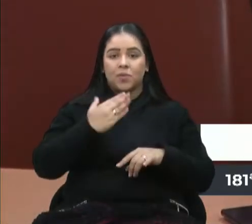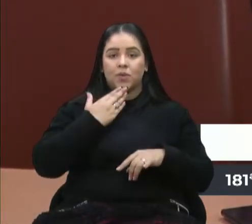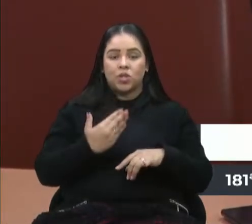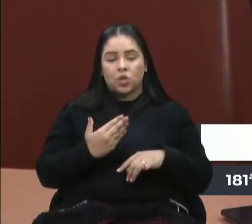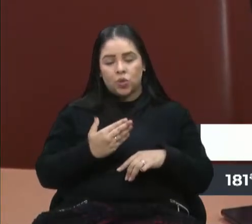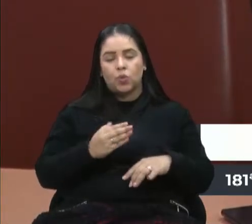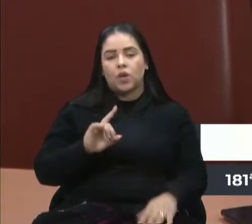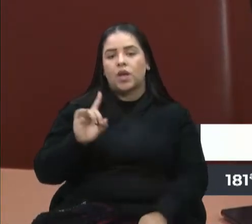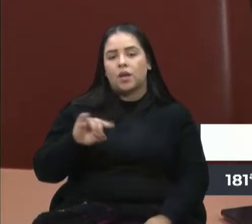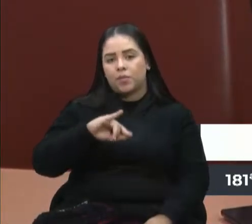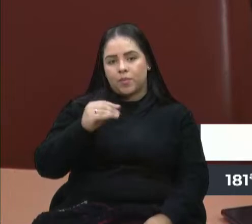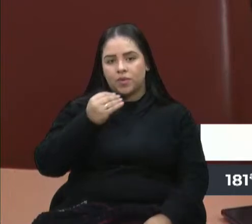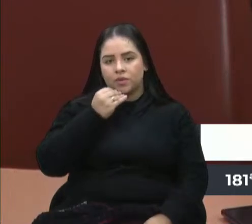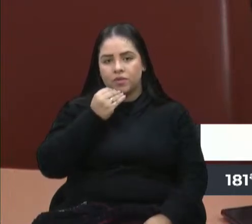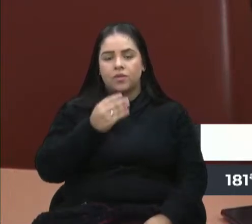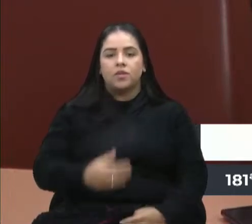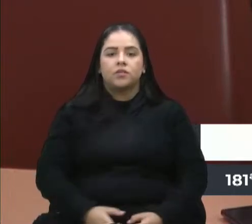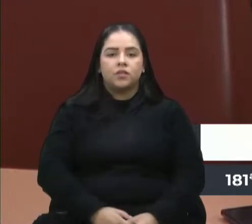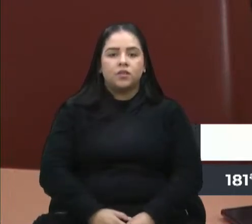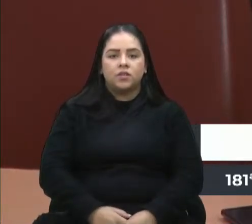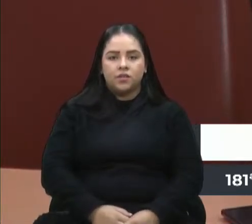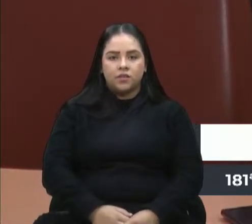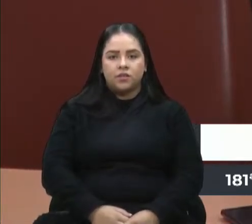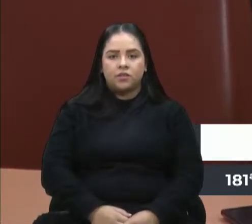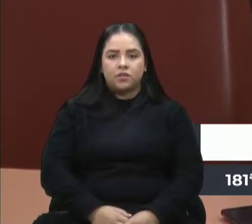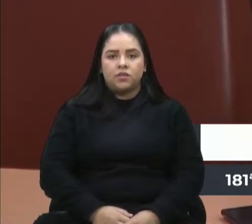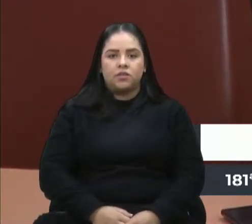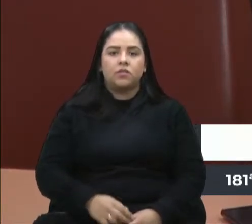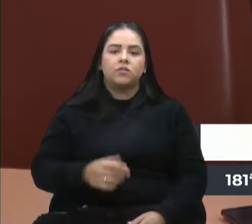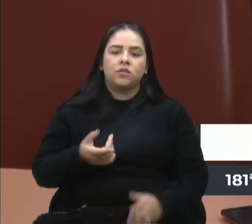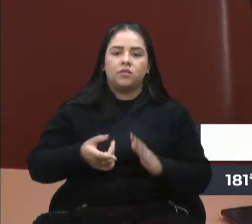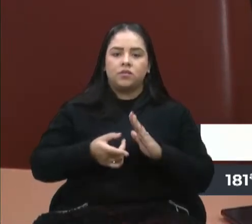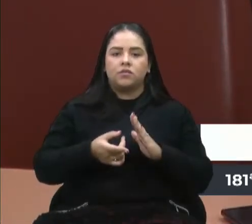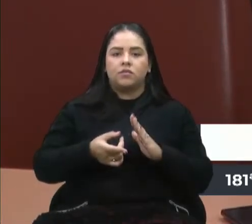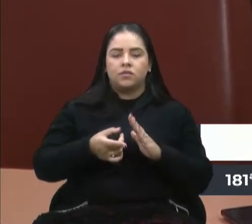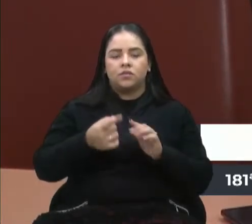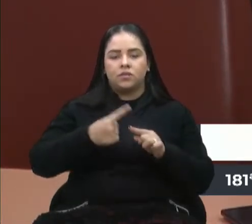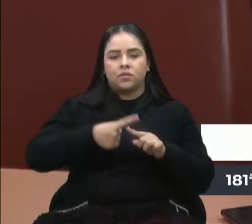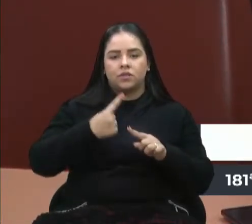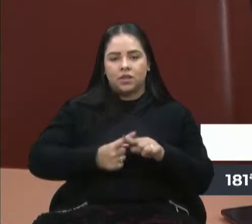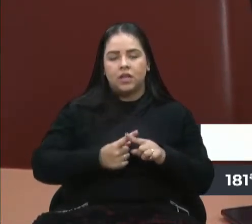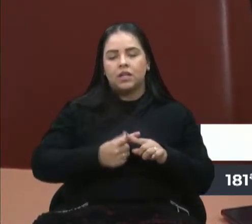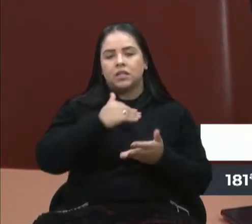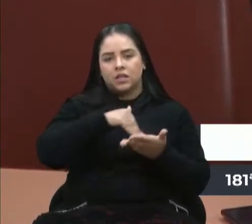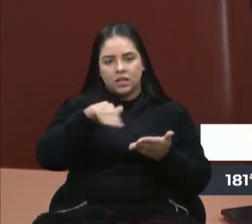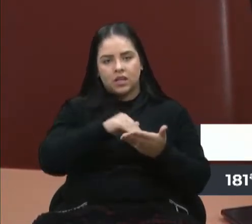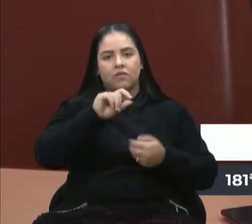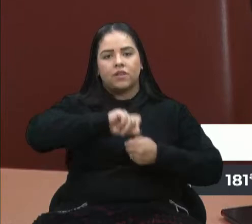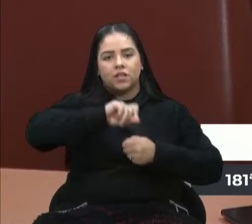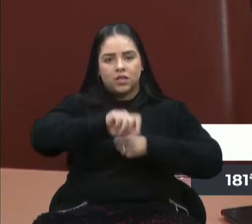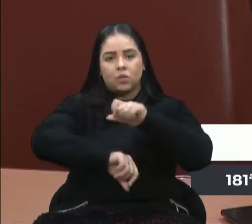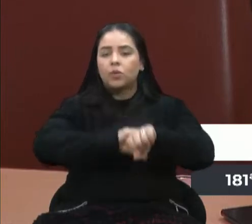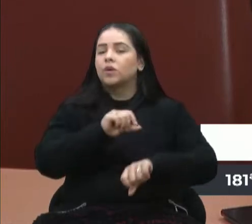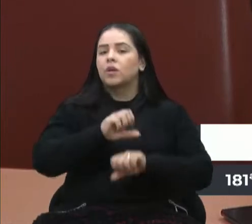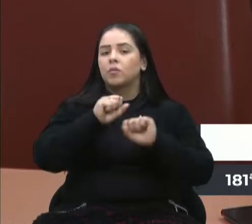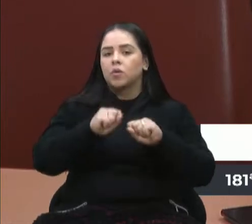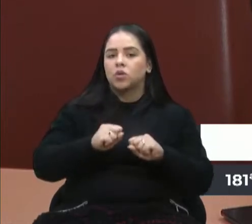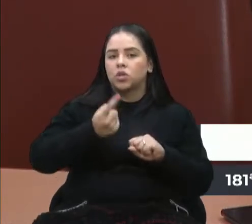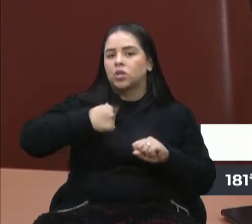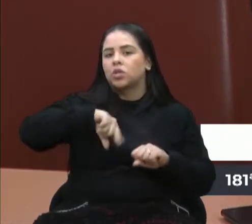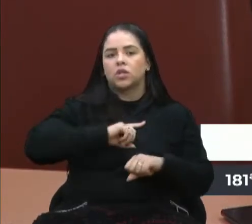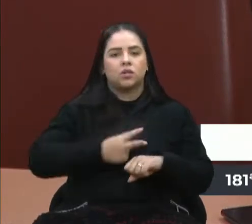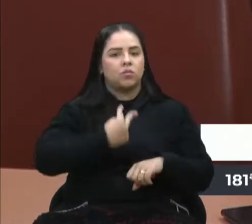é oportuno. E o pedido foi oportuno e a secretária fez o possível e mandou o quanto antes. Nós não podemos ficar esperando